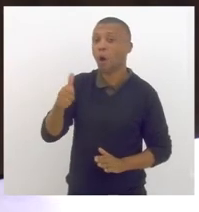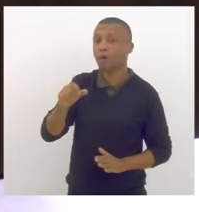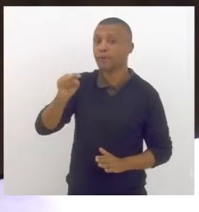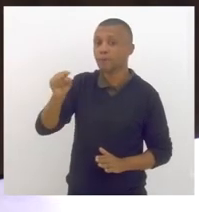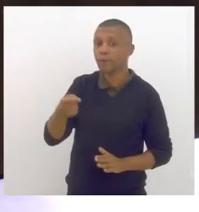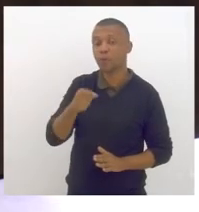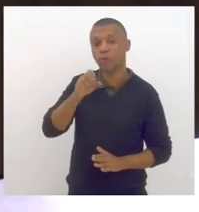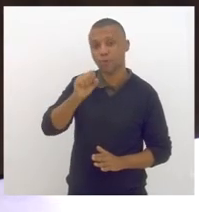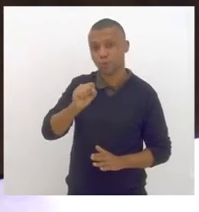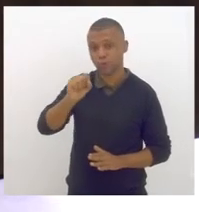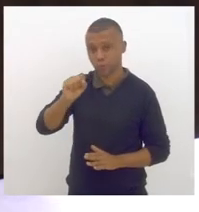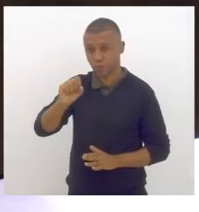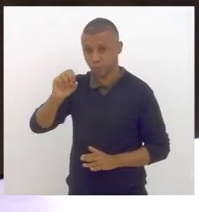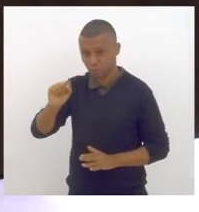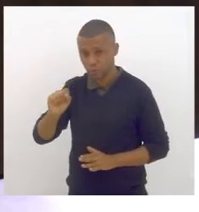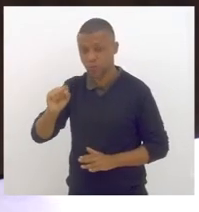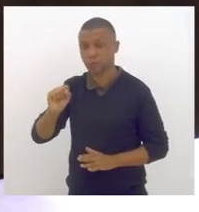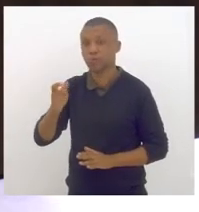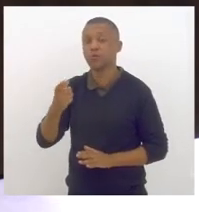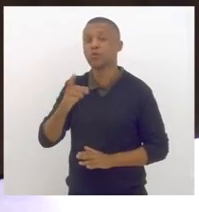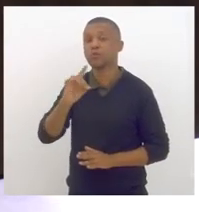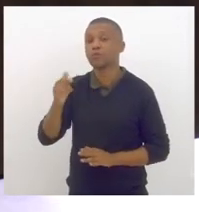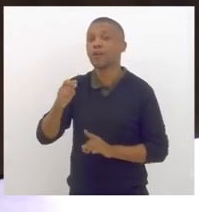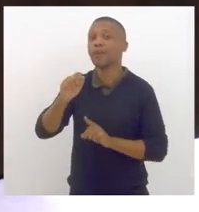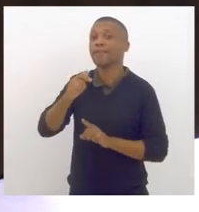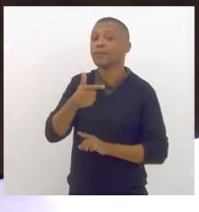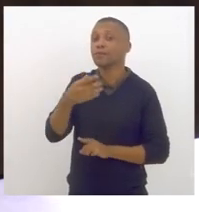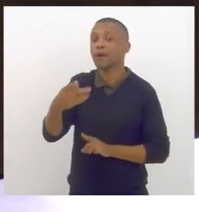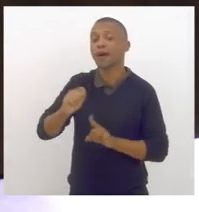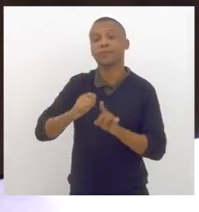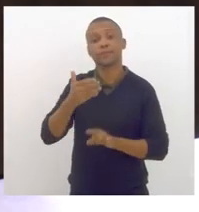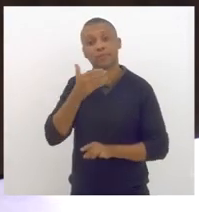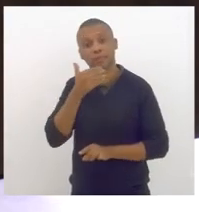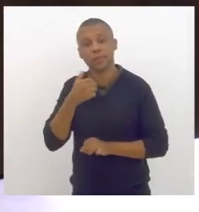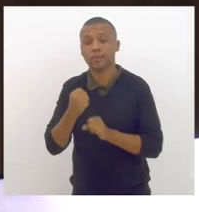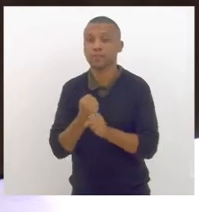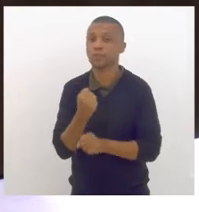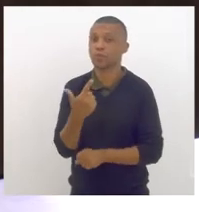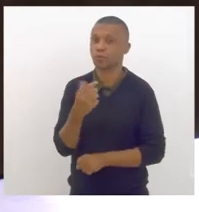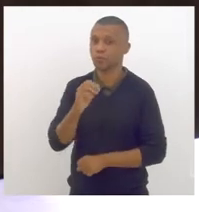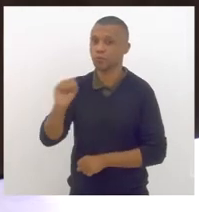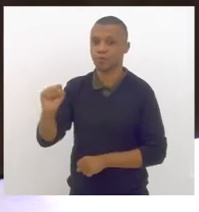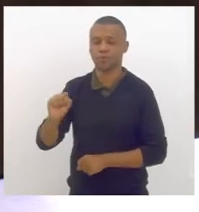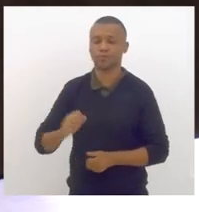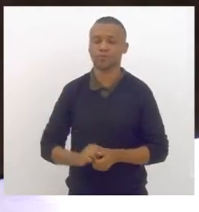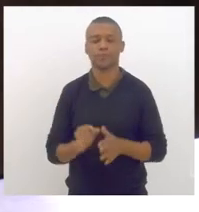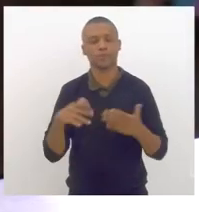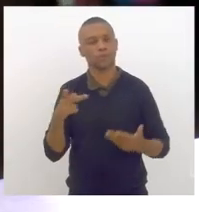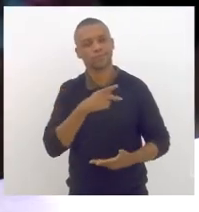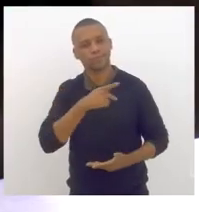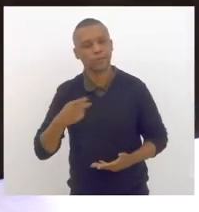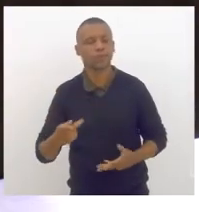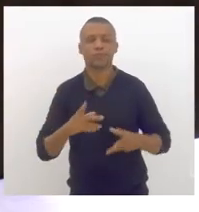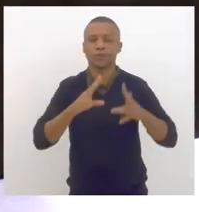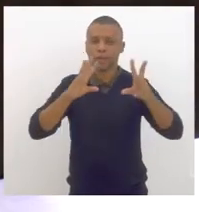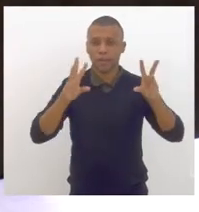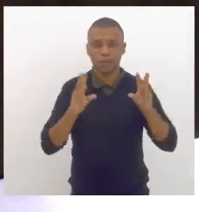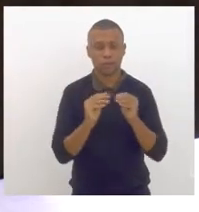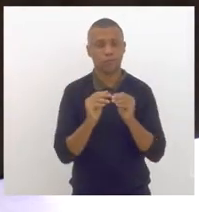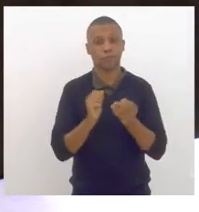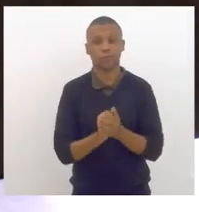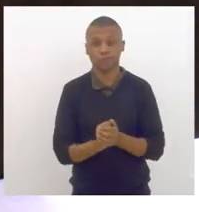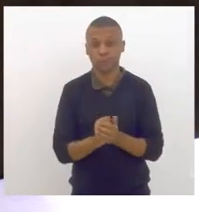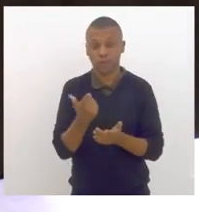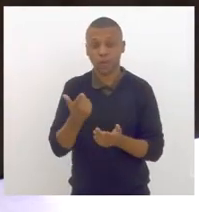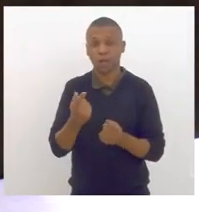11.888, de 24 de dezembro de 2008. Então, senhor presidente, resumindo, parecer